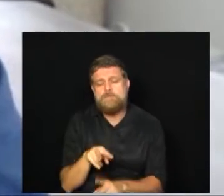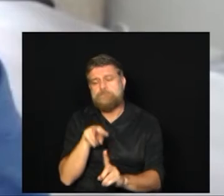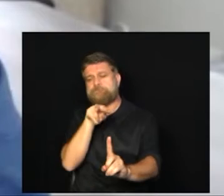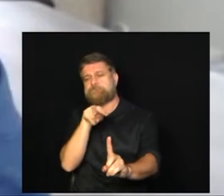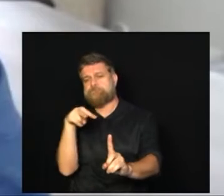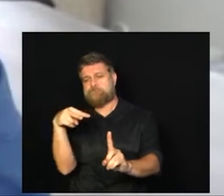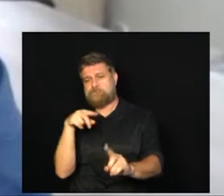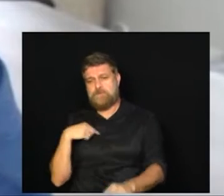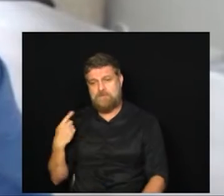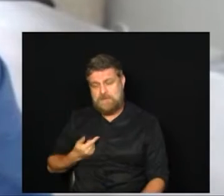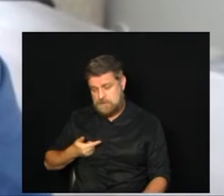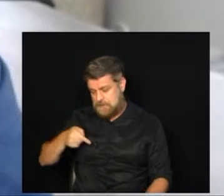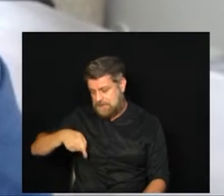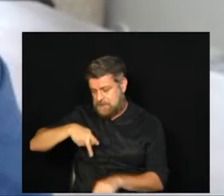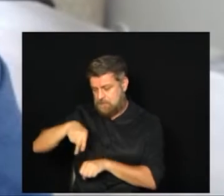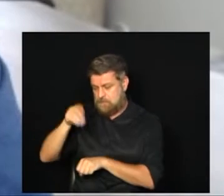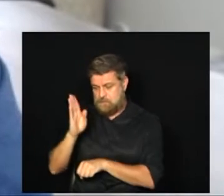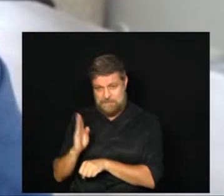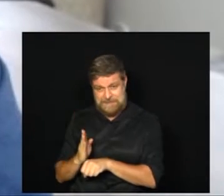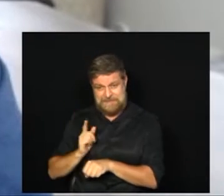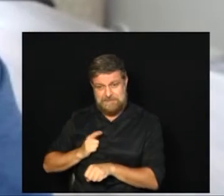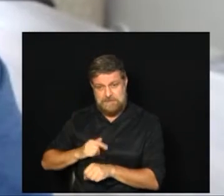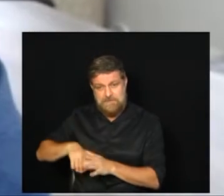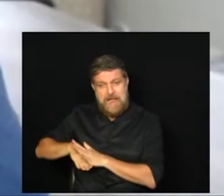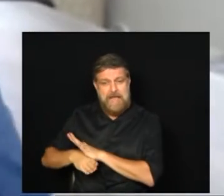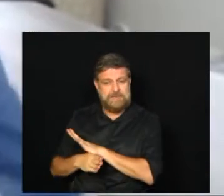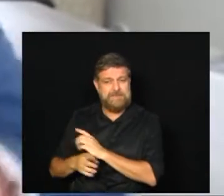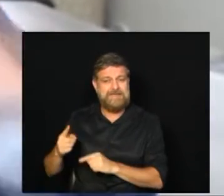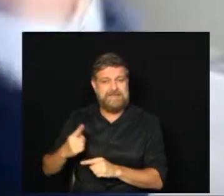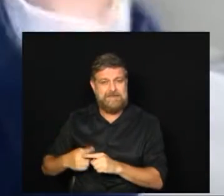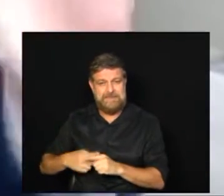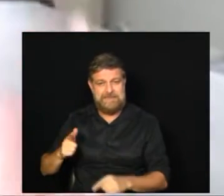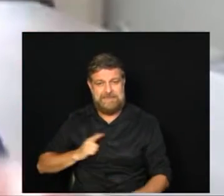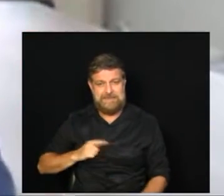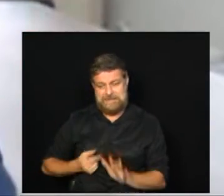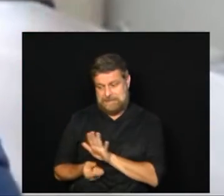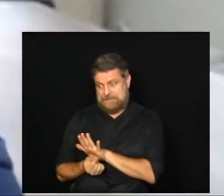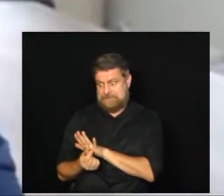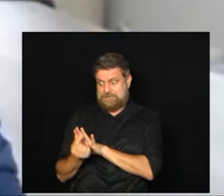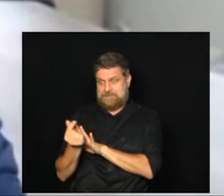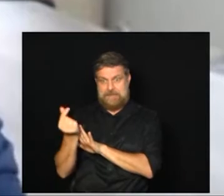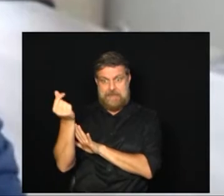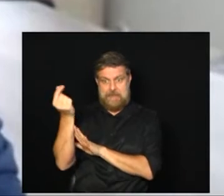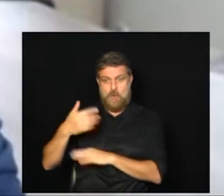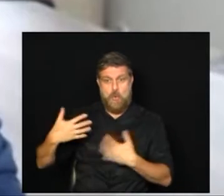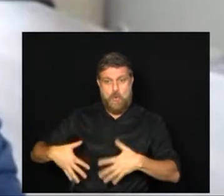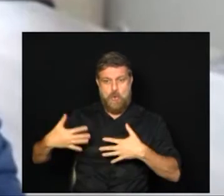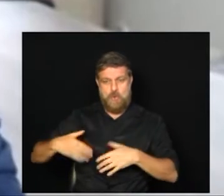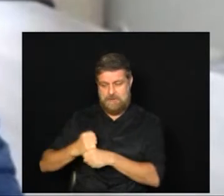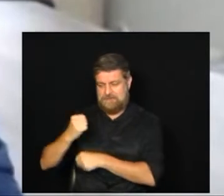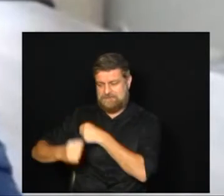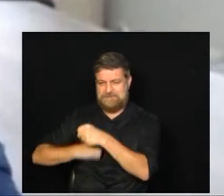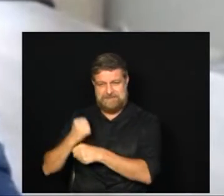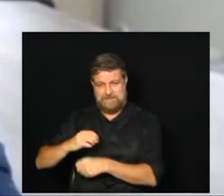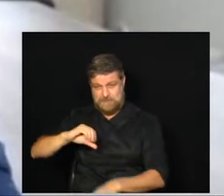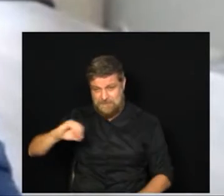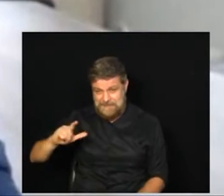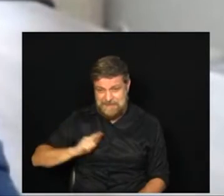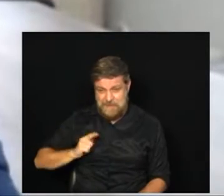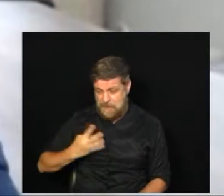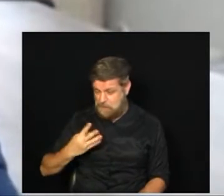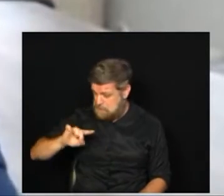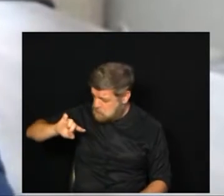foi acostumado no Brasil, muito por conta da hiperinflação que a gente tinha ali na década de 80 e 90, né, que chegava a bater